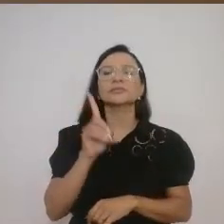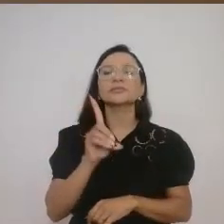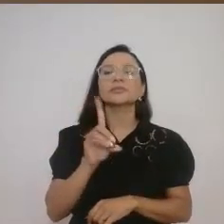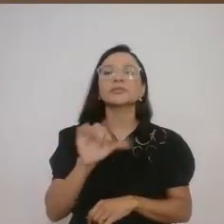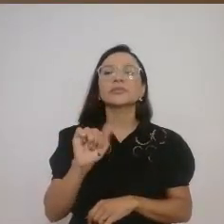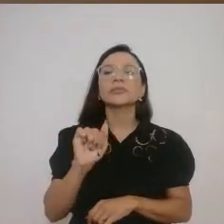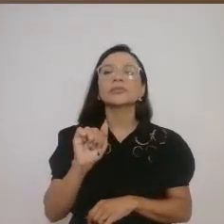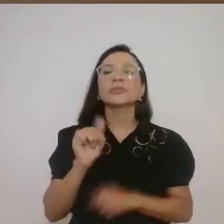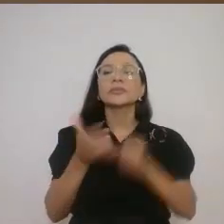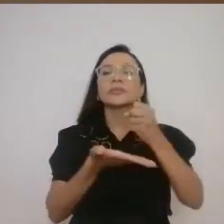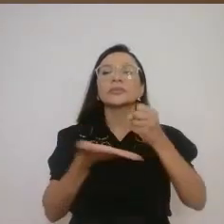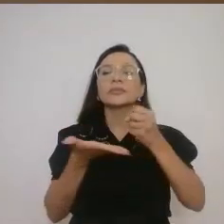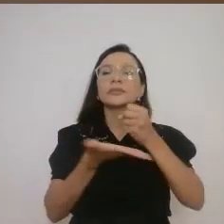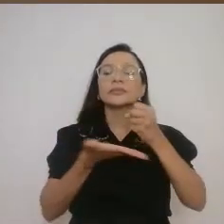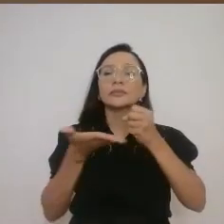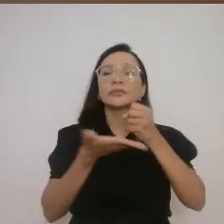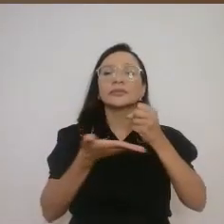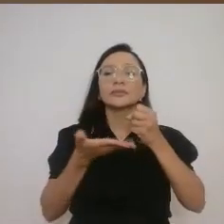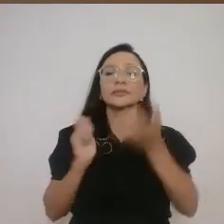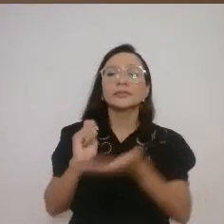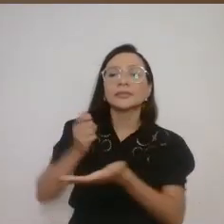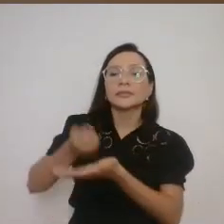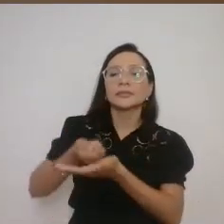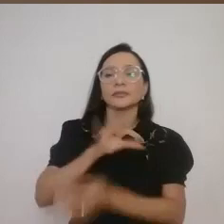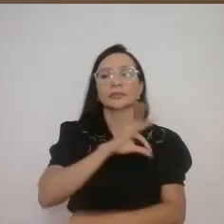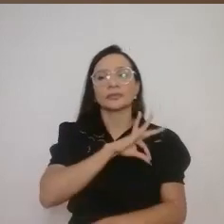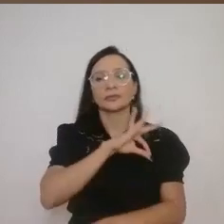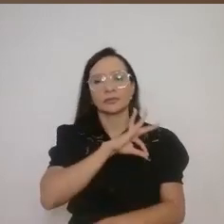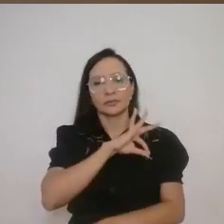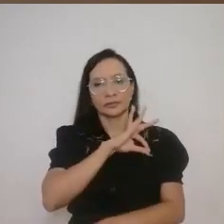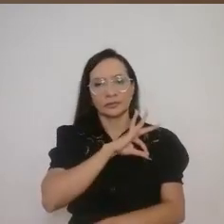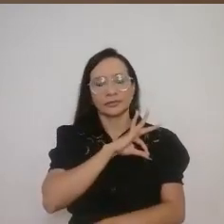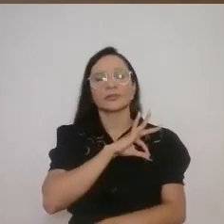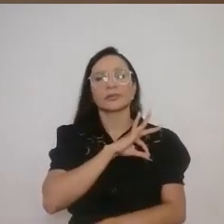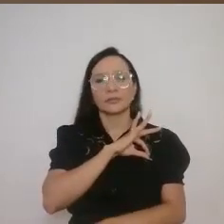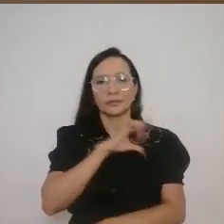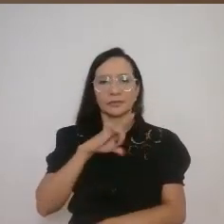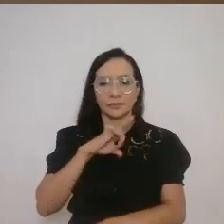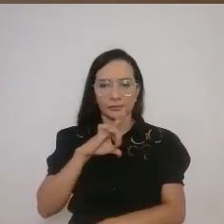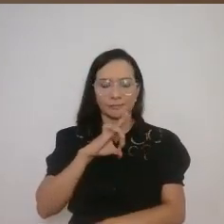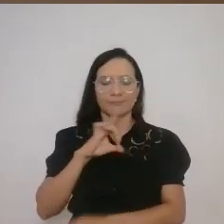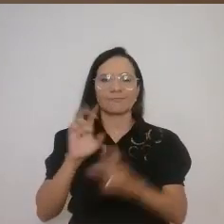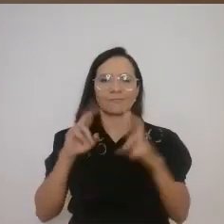foi negociada após exaustivas reuniões com sindicatos. E